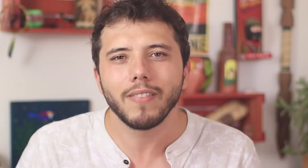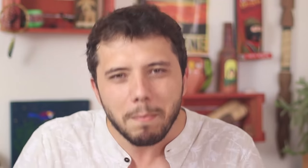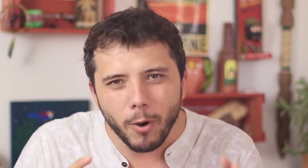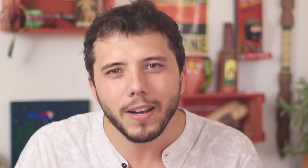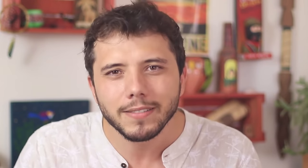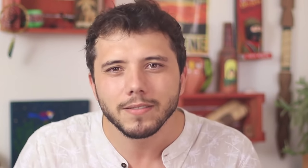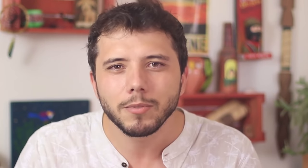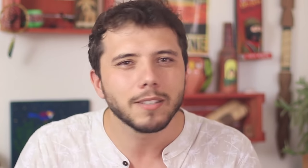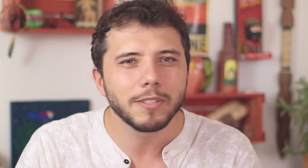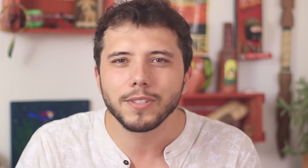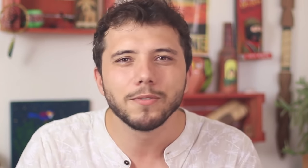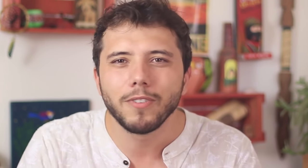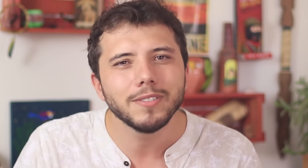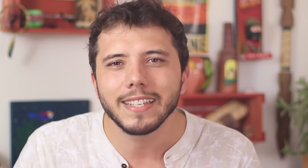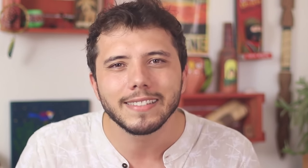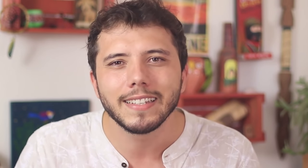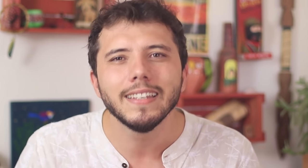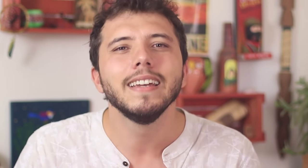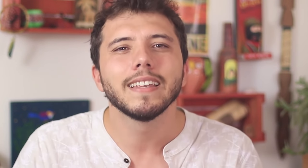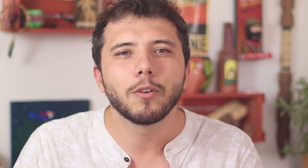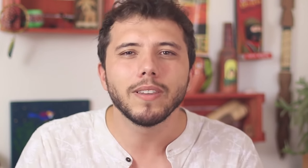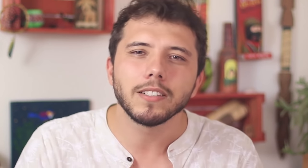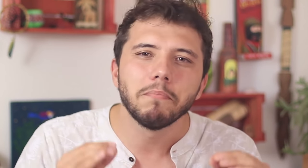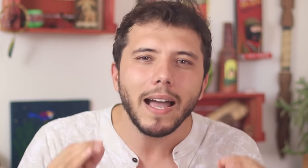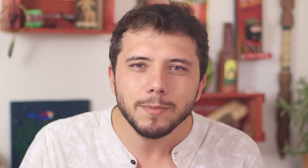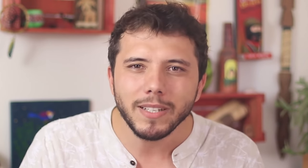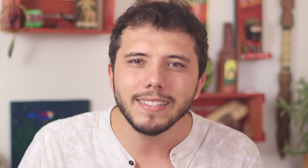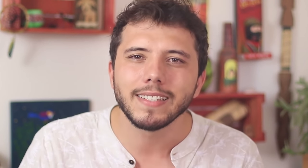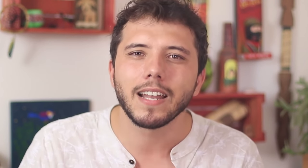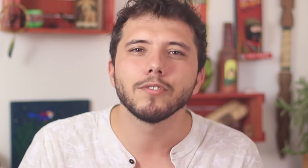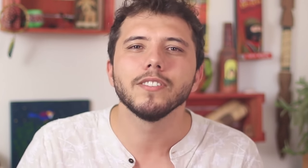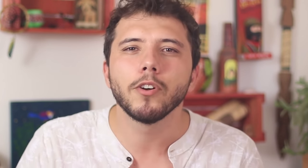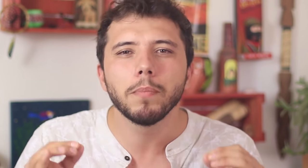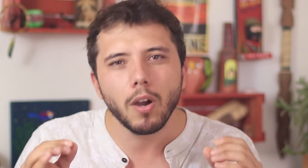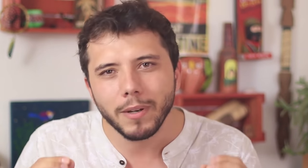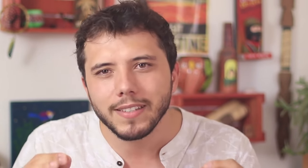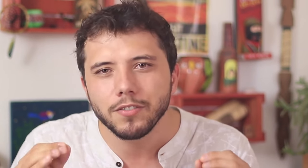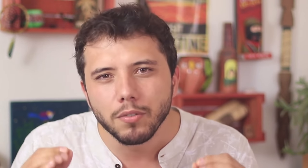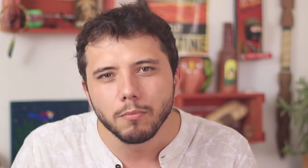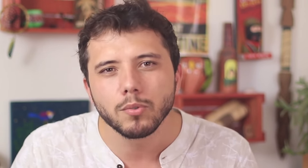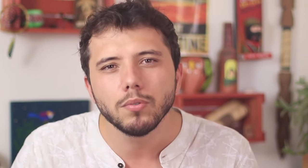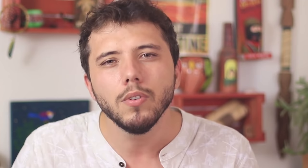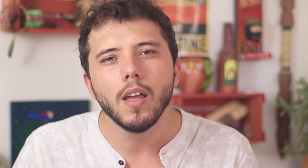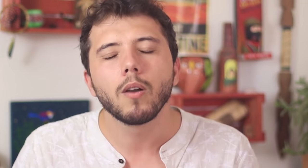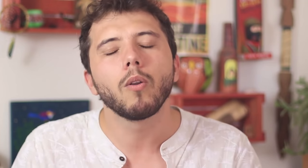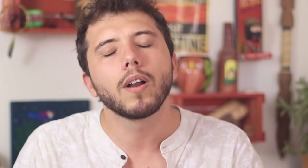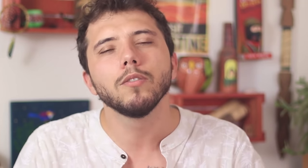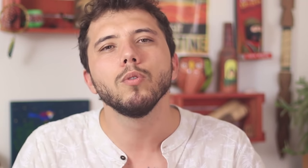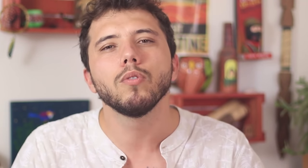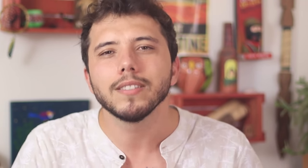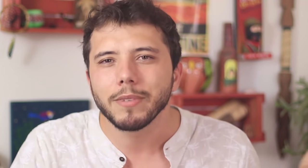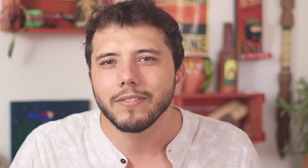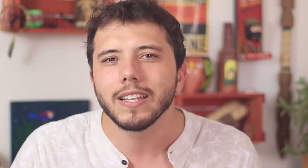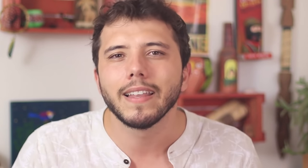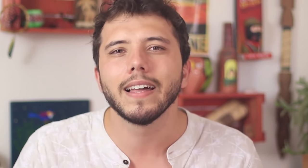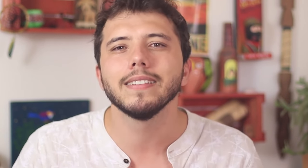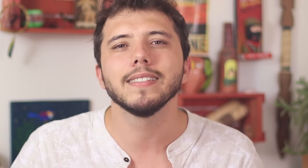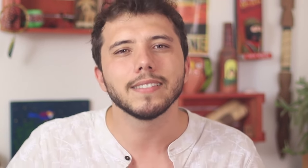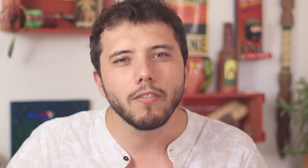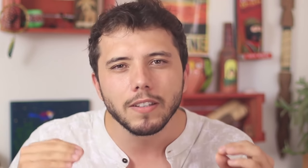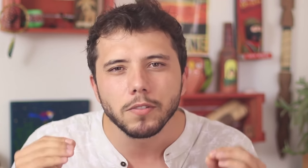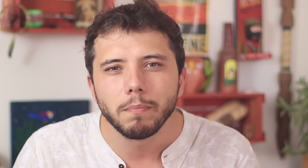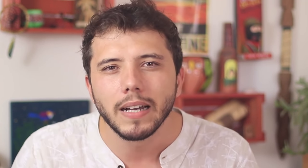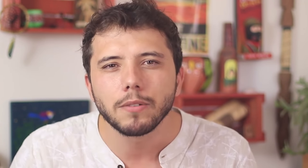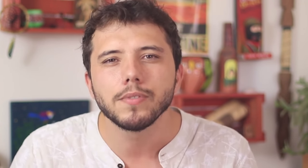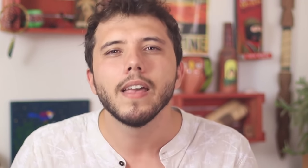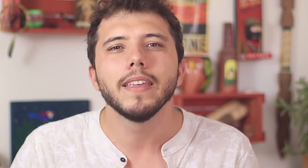e destruidora vai embora porque as pessoas não vão esquecer que quando as mais precisarão você foi o pior presidente do mundo colocando o lucro acima da